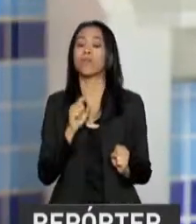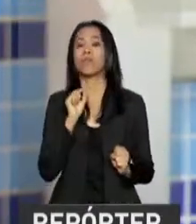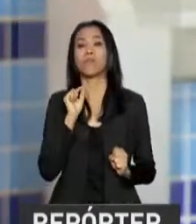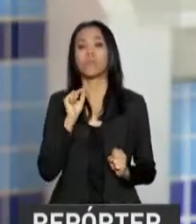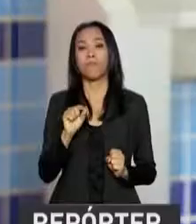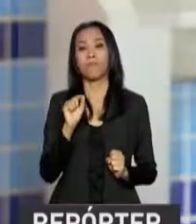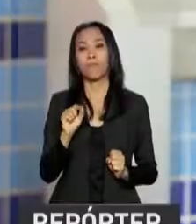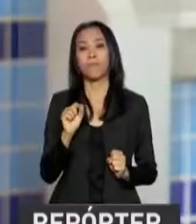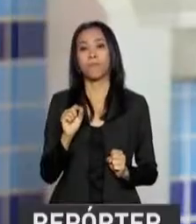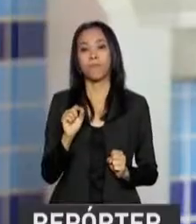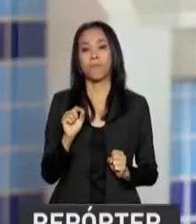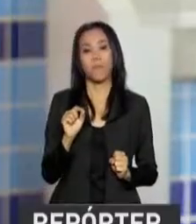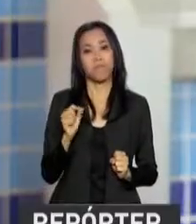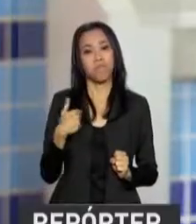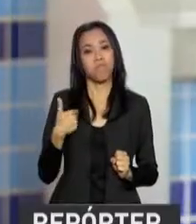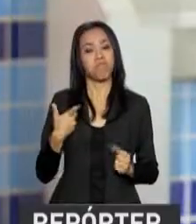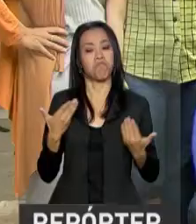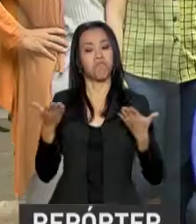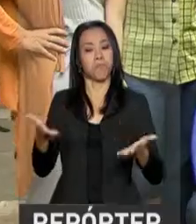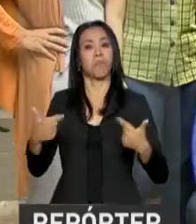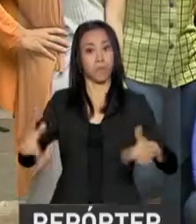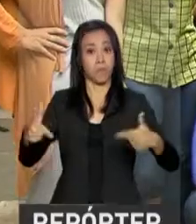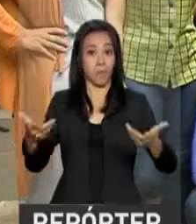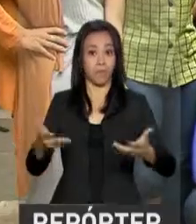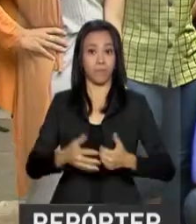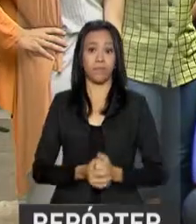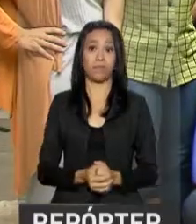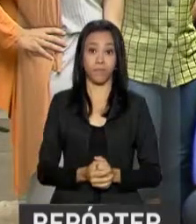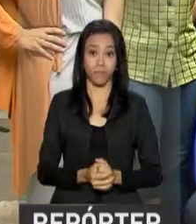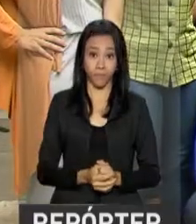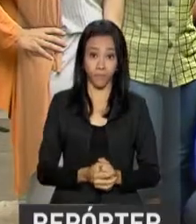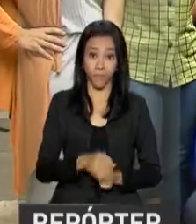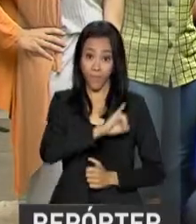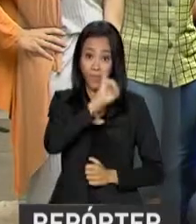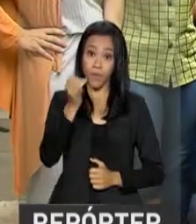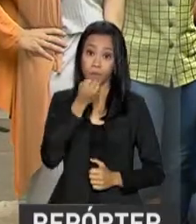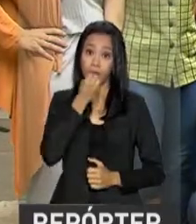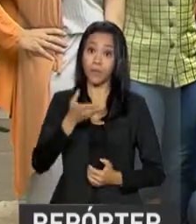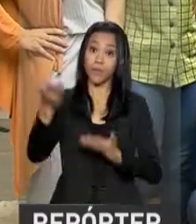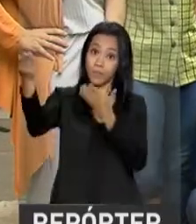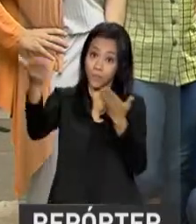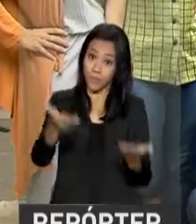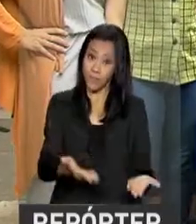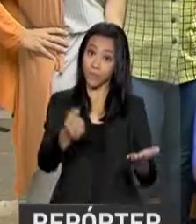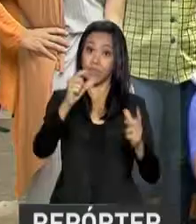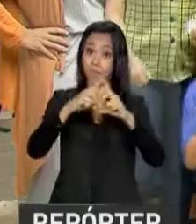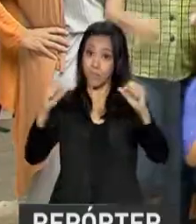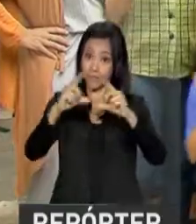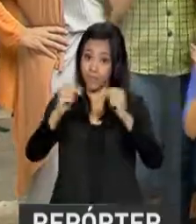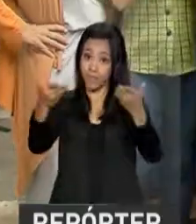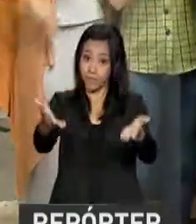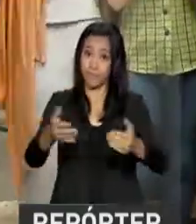despontar, né, no mercado de trabalho. Oi, amigos, bem-vindos à Brasília!